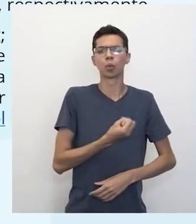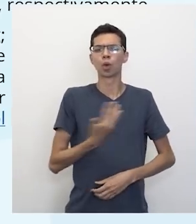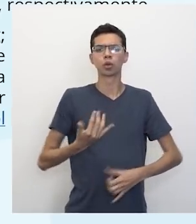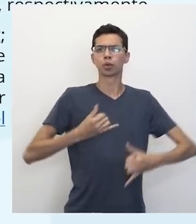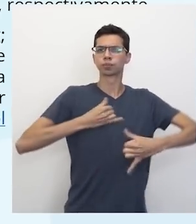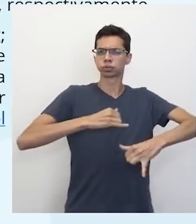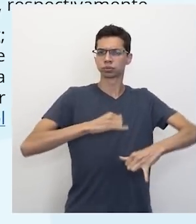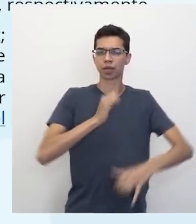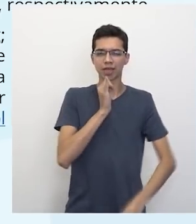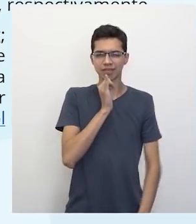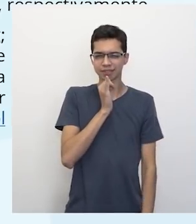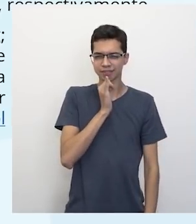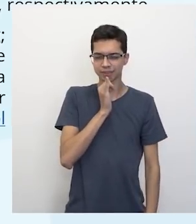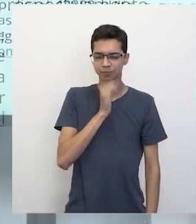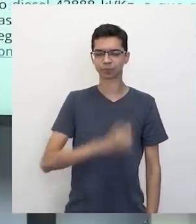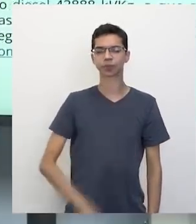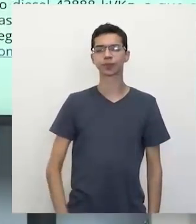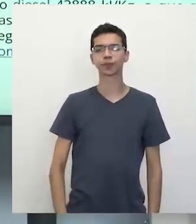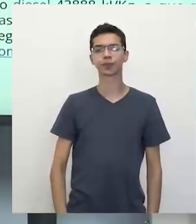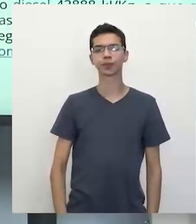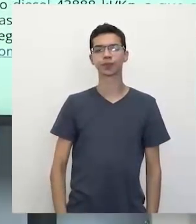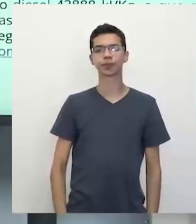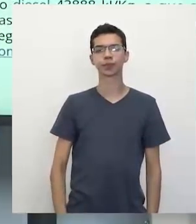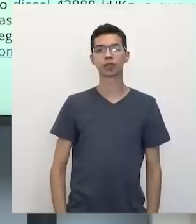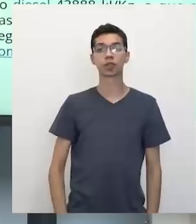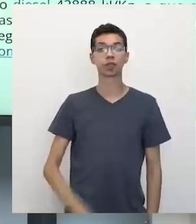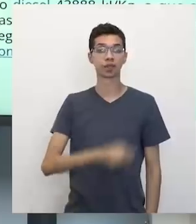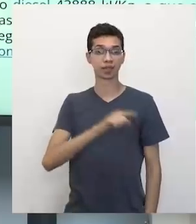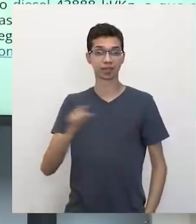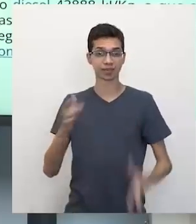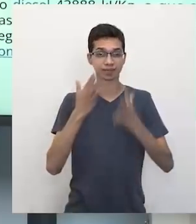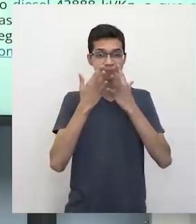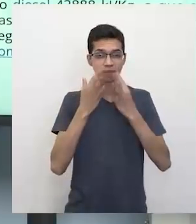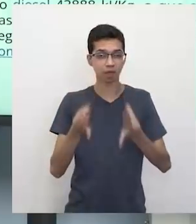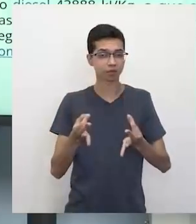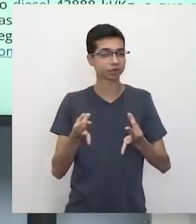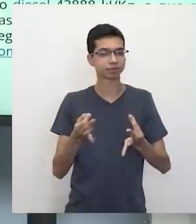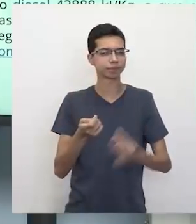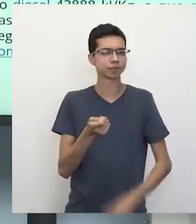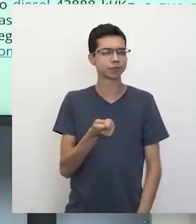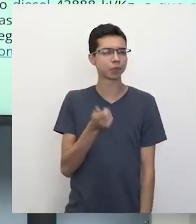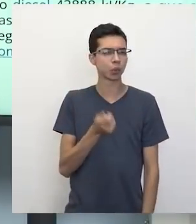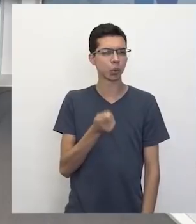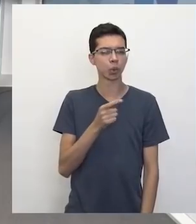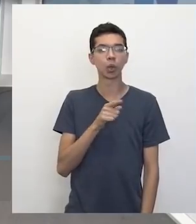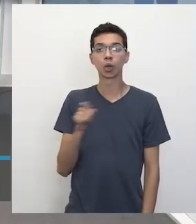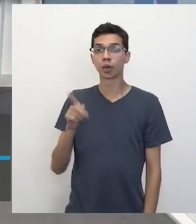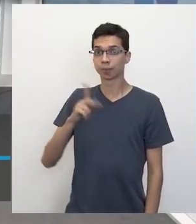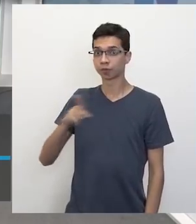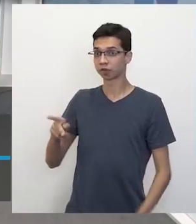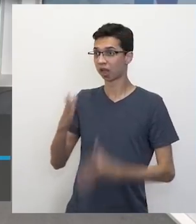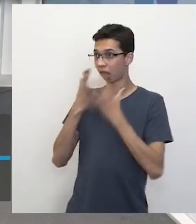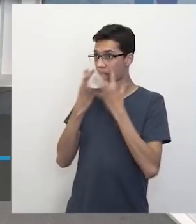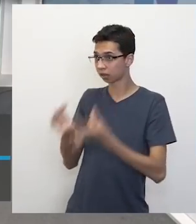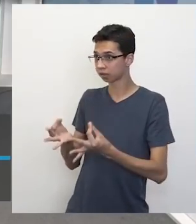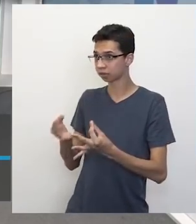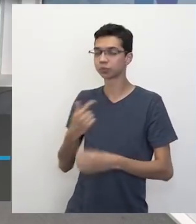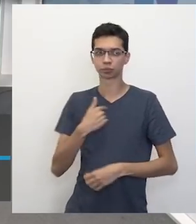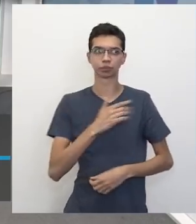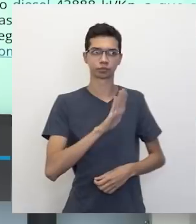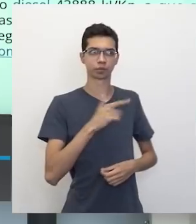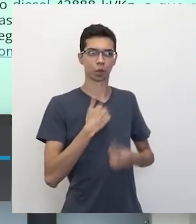exemplo, professor, isso daí quase ninguém presta atenção, hein? Vamos ver se você está afiado. Vamos ver se eu estou atento. Vou prestar atenção